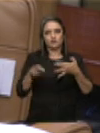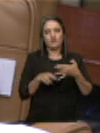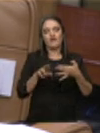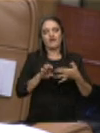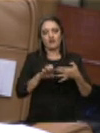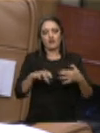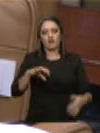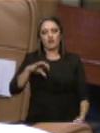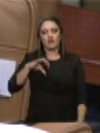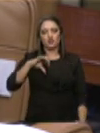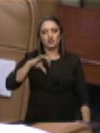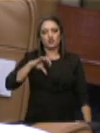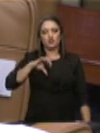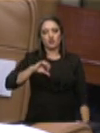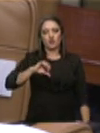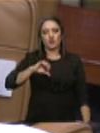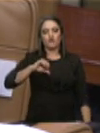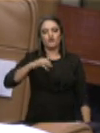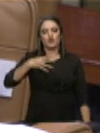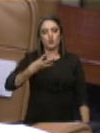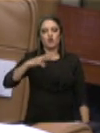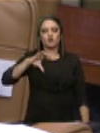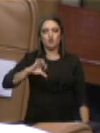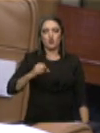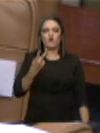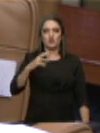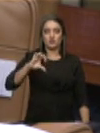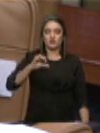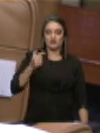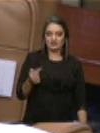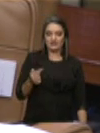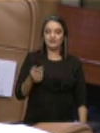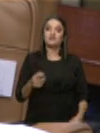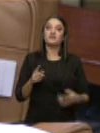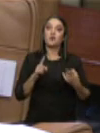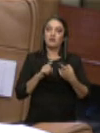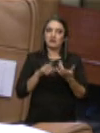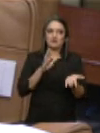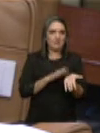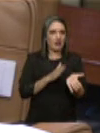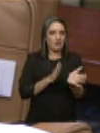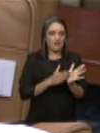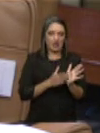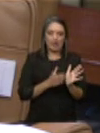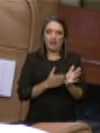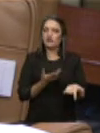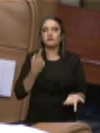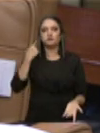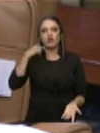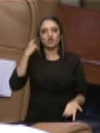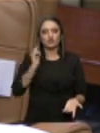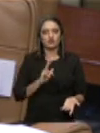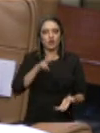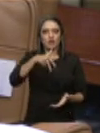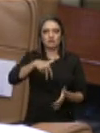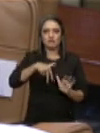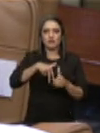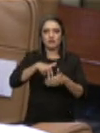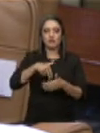949-297. A primeira é para enaltecer a ilustre advogada que, na tribuna virtual, no julgamento da semana